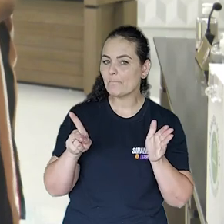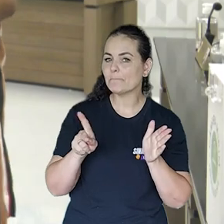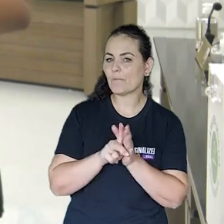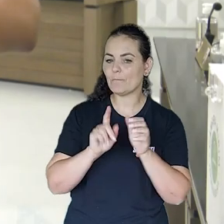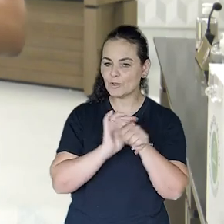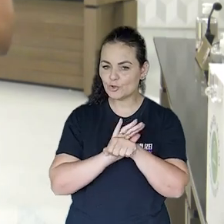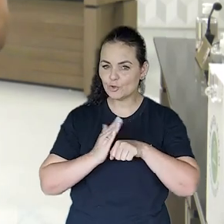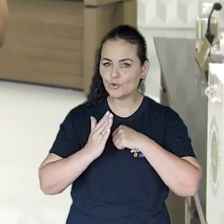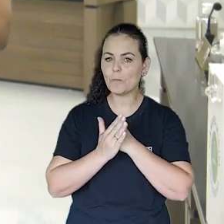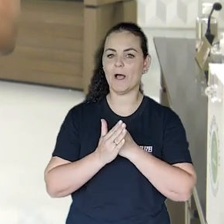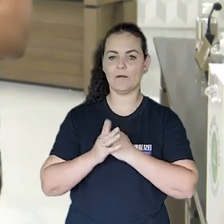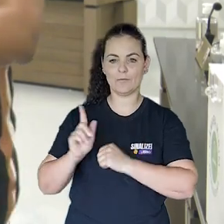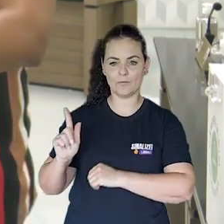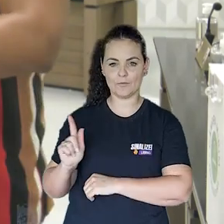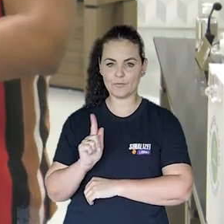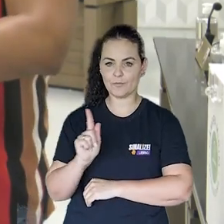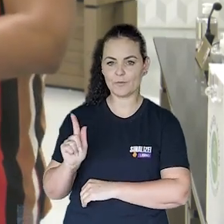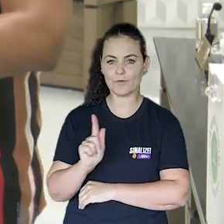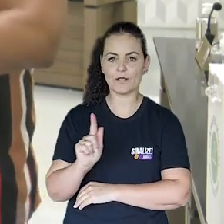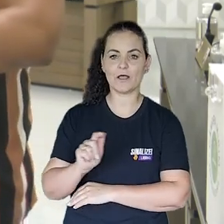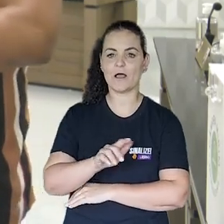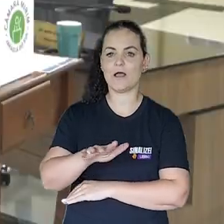Quinta escola, vamos lá.